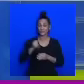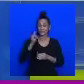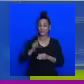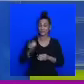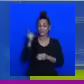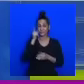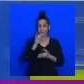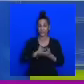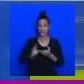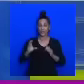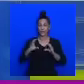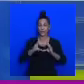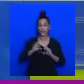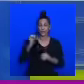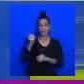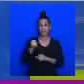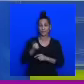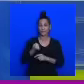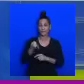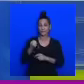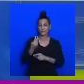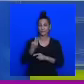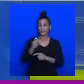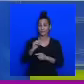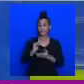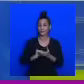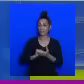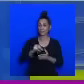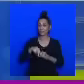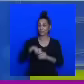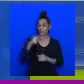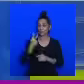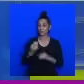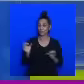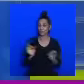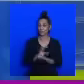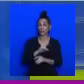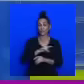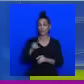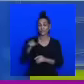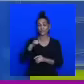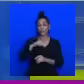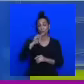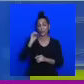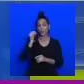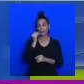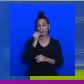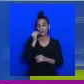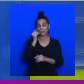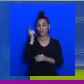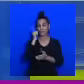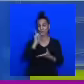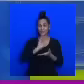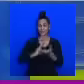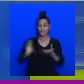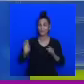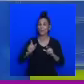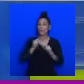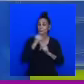20. Branca, 20. Ainda faltam 2 números. Você tem chances. Boa